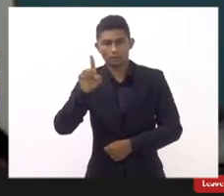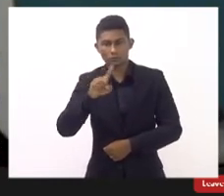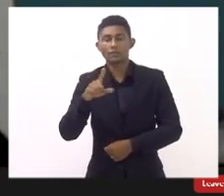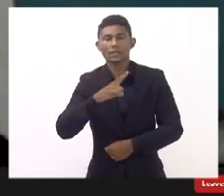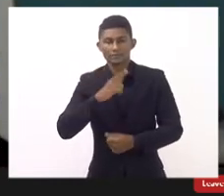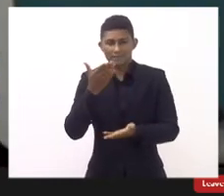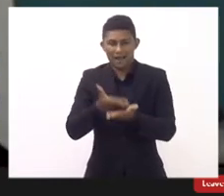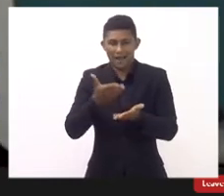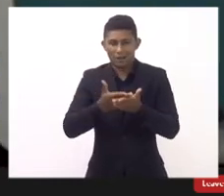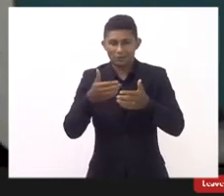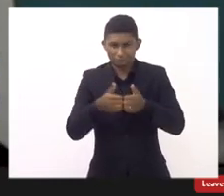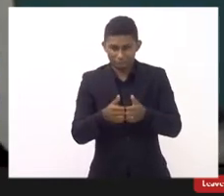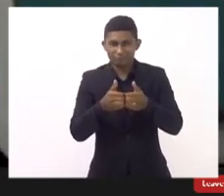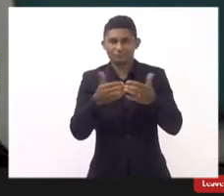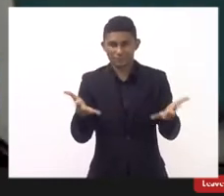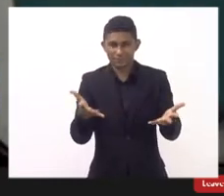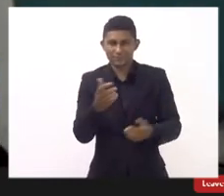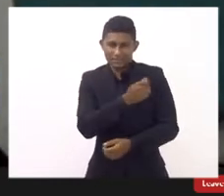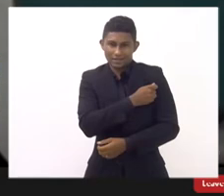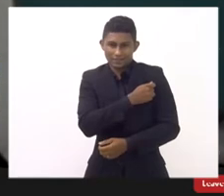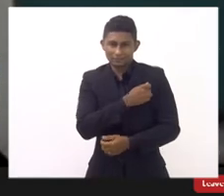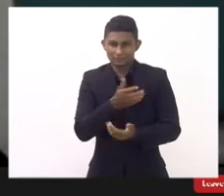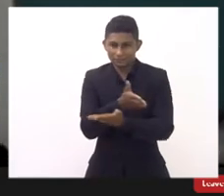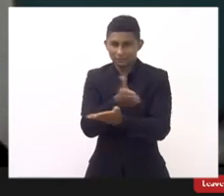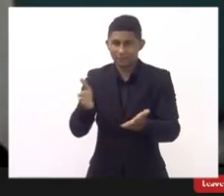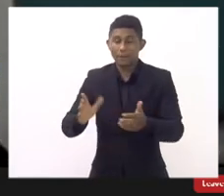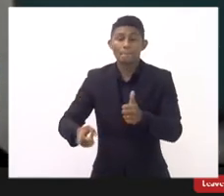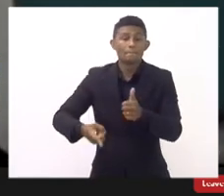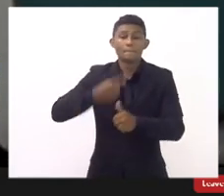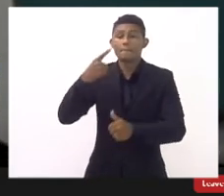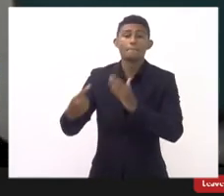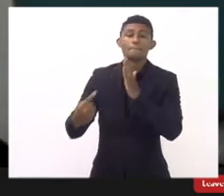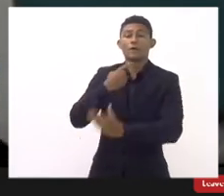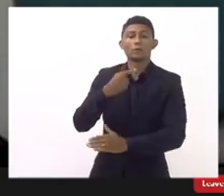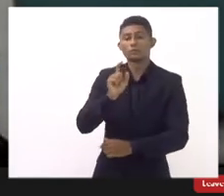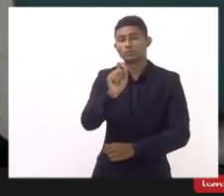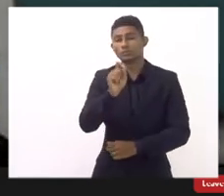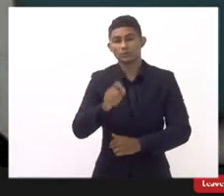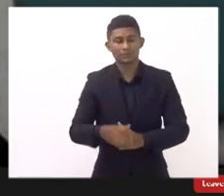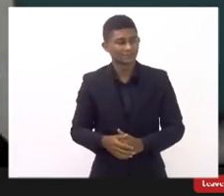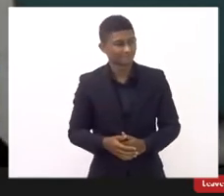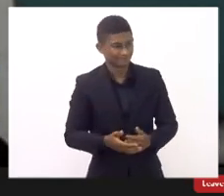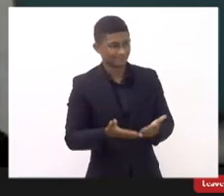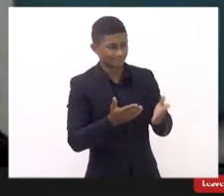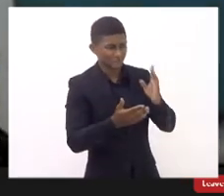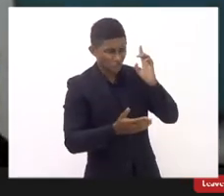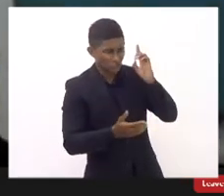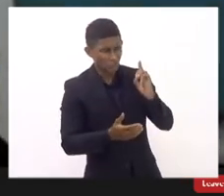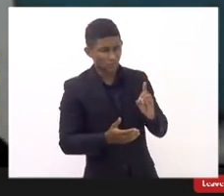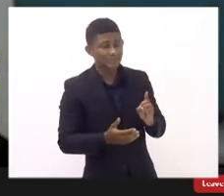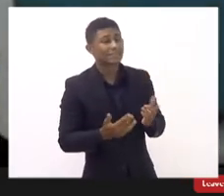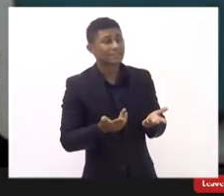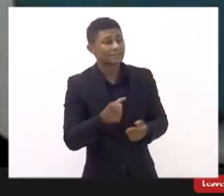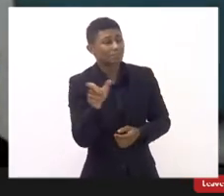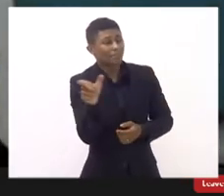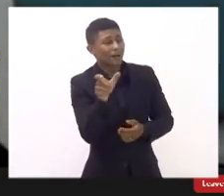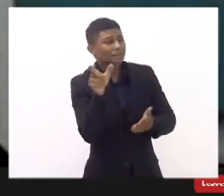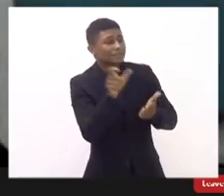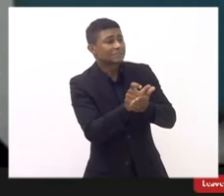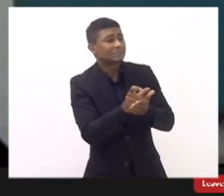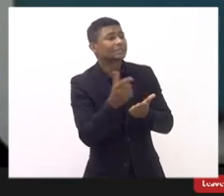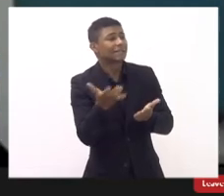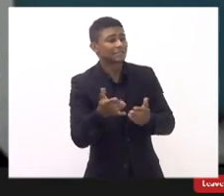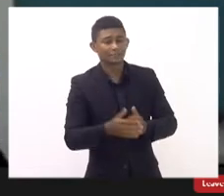com os alunos subsequentes, e a primeira pergunta que eles nos fazem é: diretora, em relação ao passe livre? E aí eu